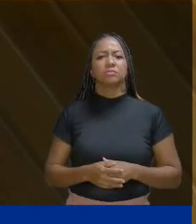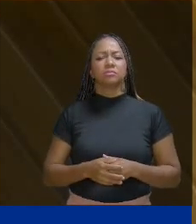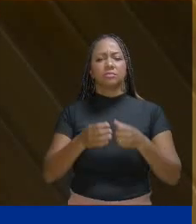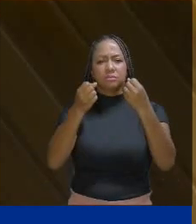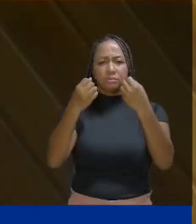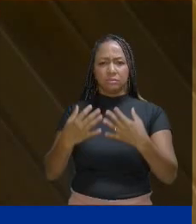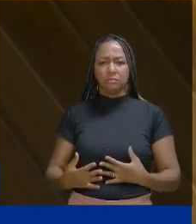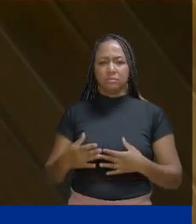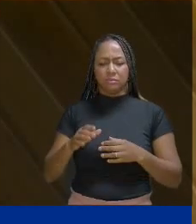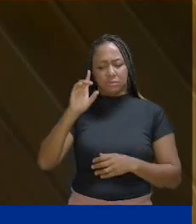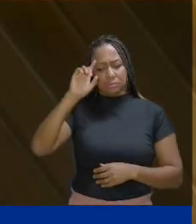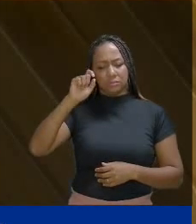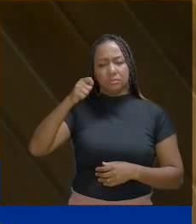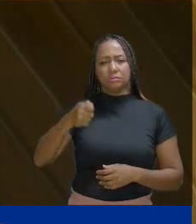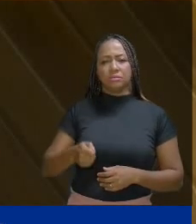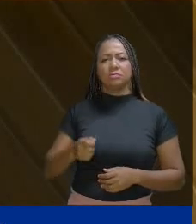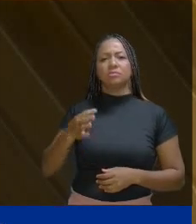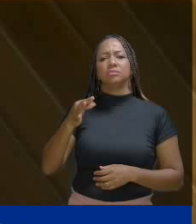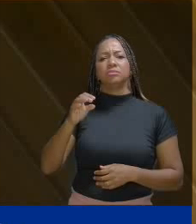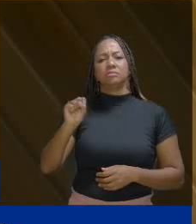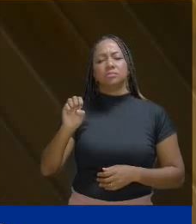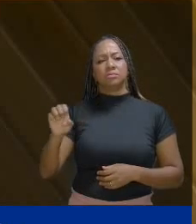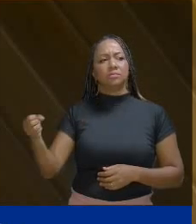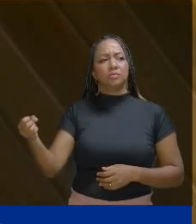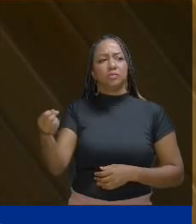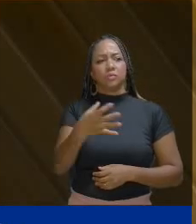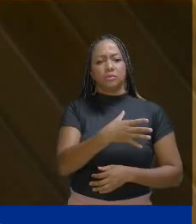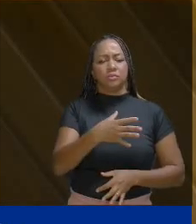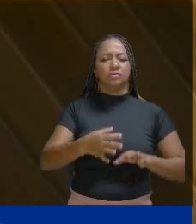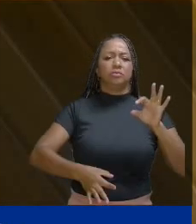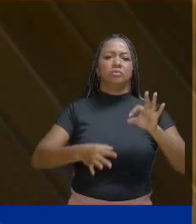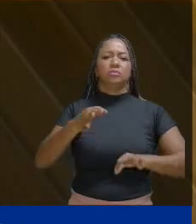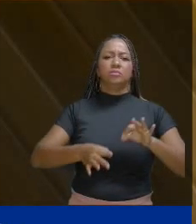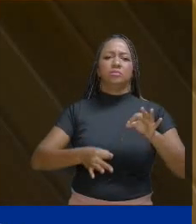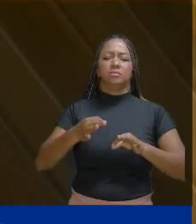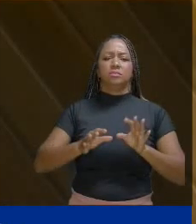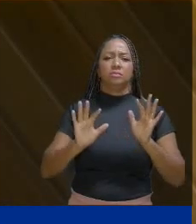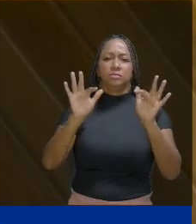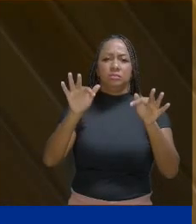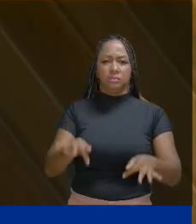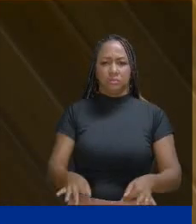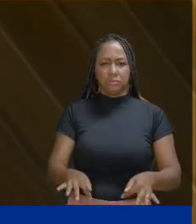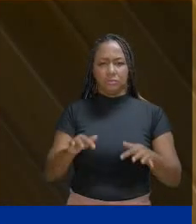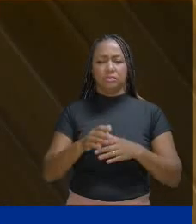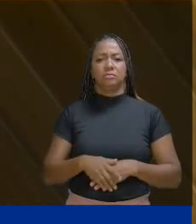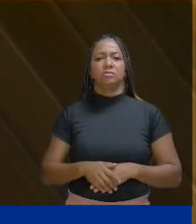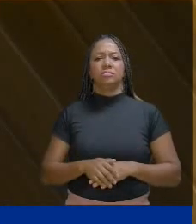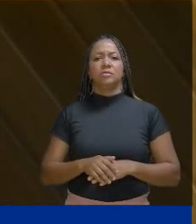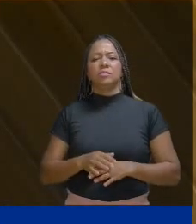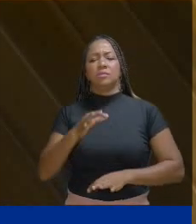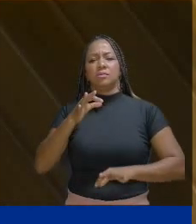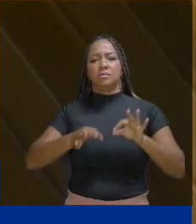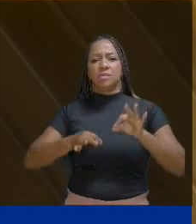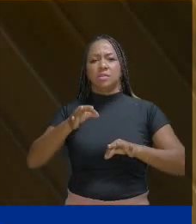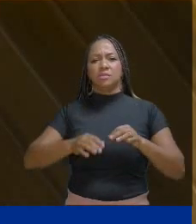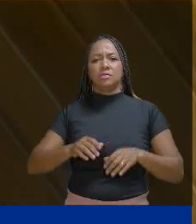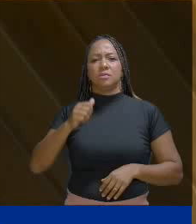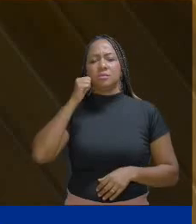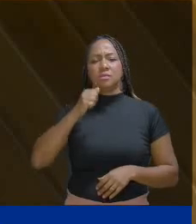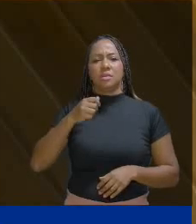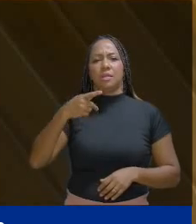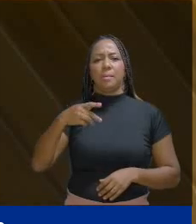da decisão do TSE, que determinou novo julgamento com o término do mandato da juíza Paola Santos